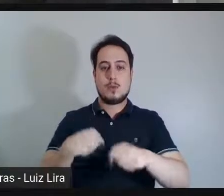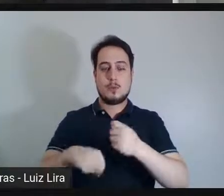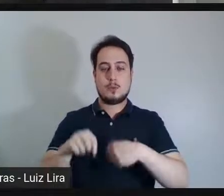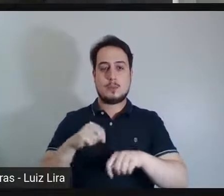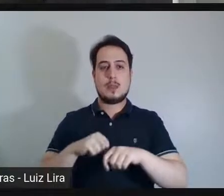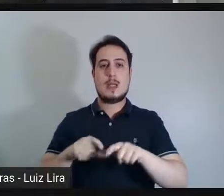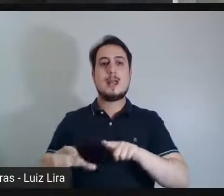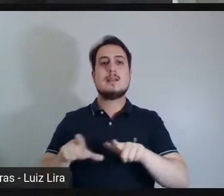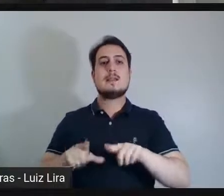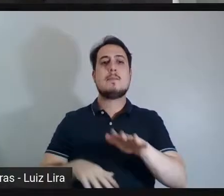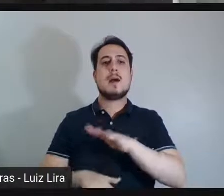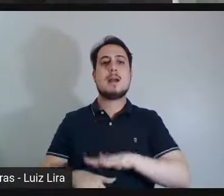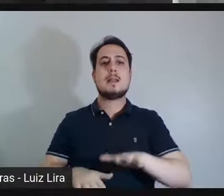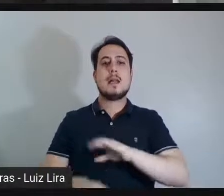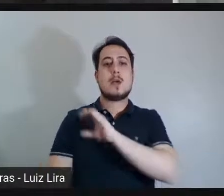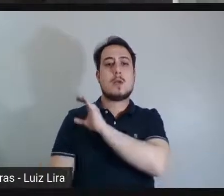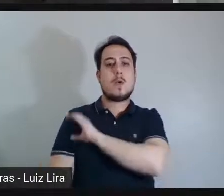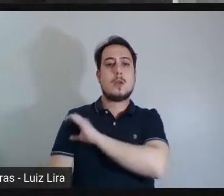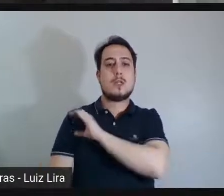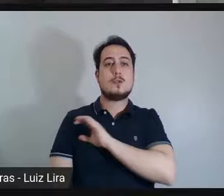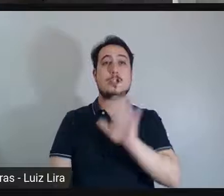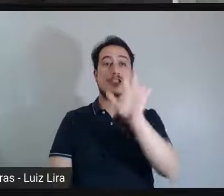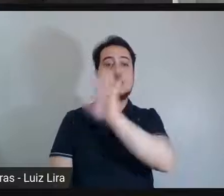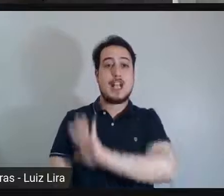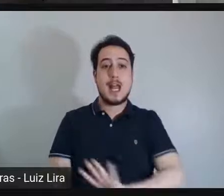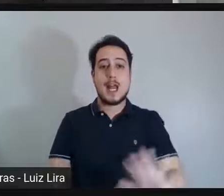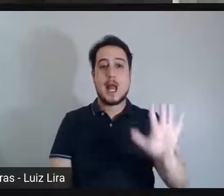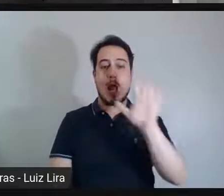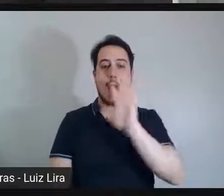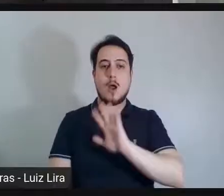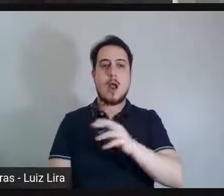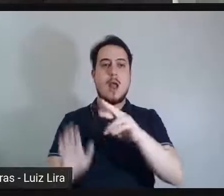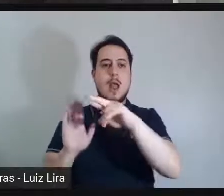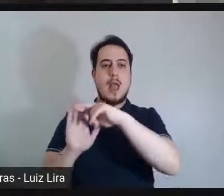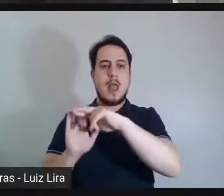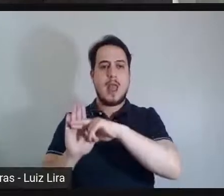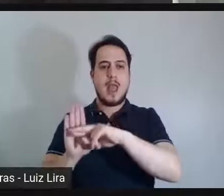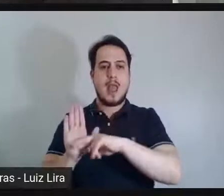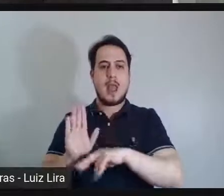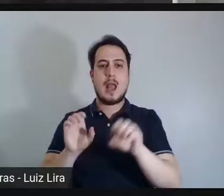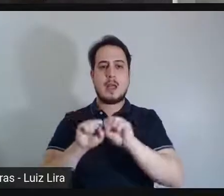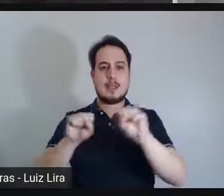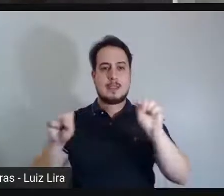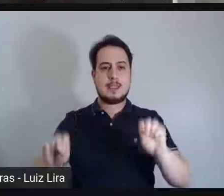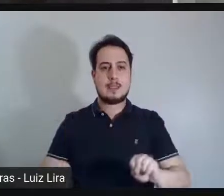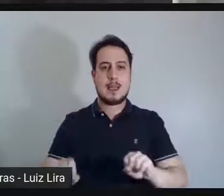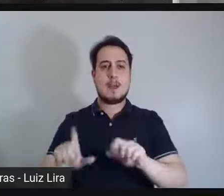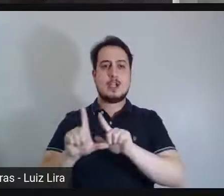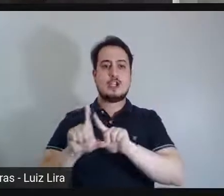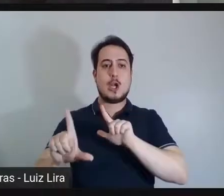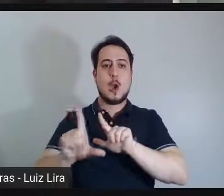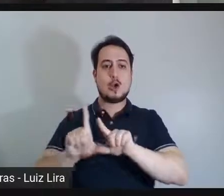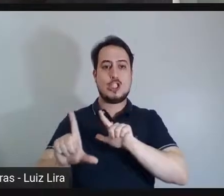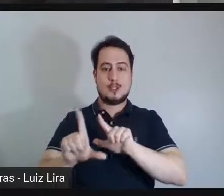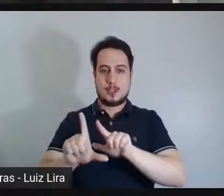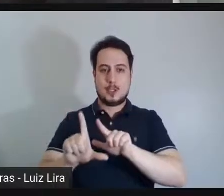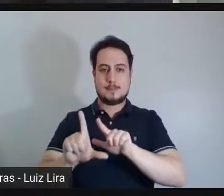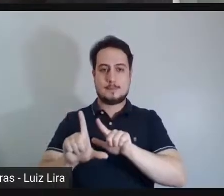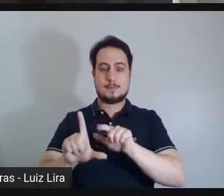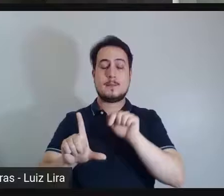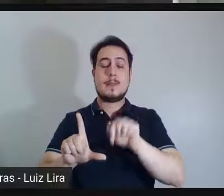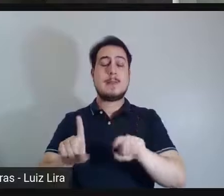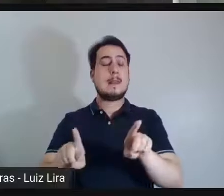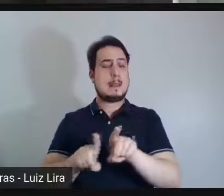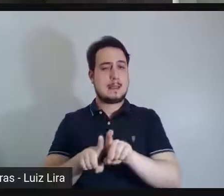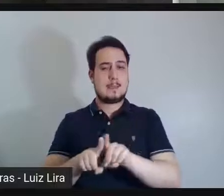como coordenadora geral de normas do Departamento de Normas e Sistema de Logística, DELOG. Atua também